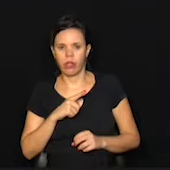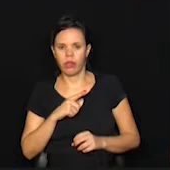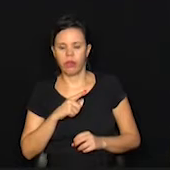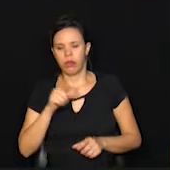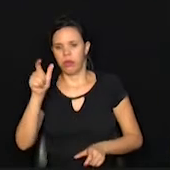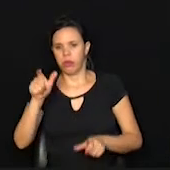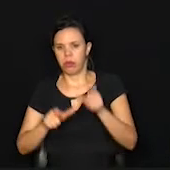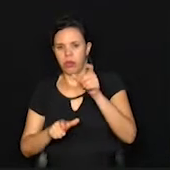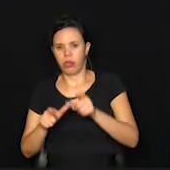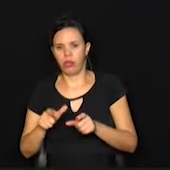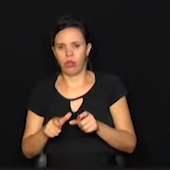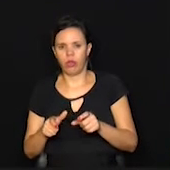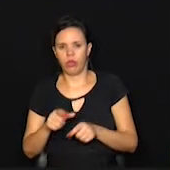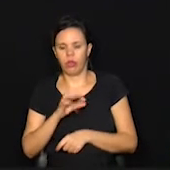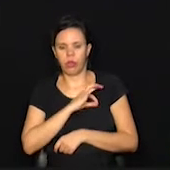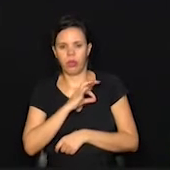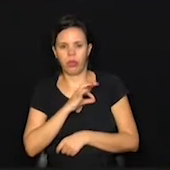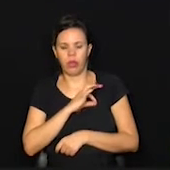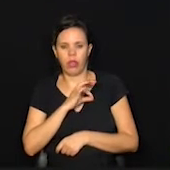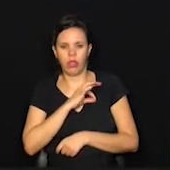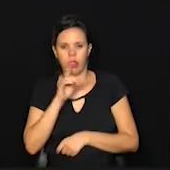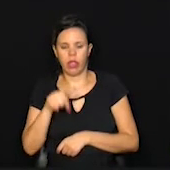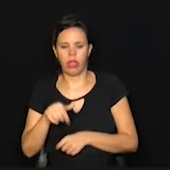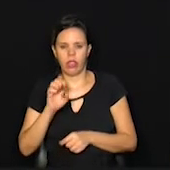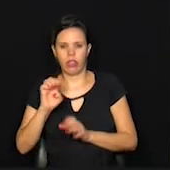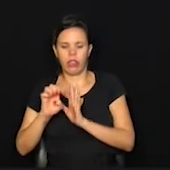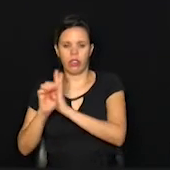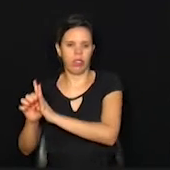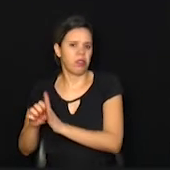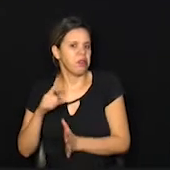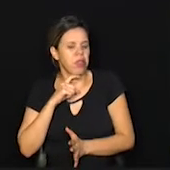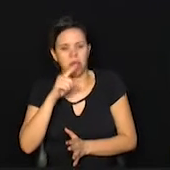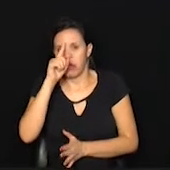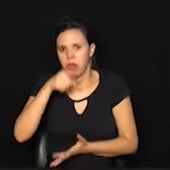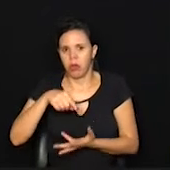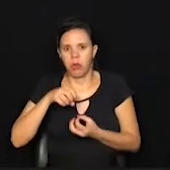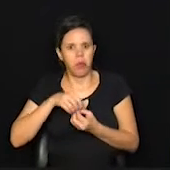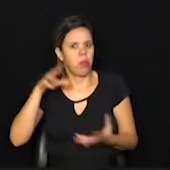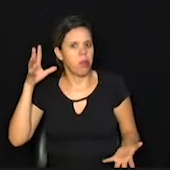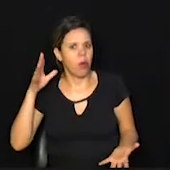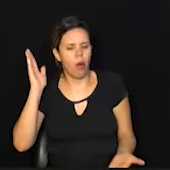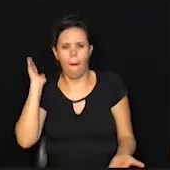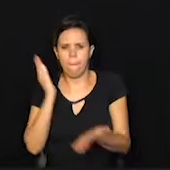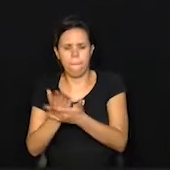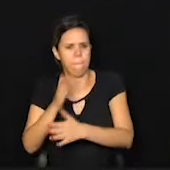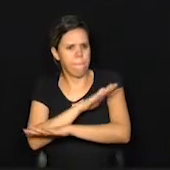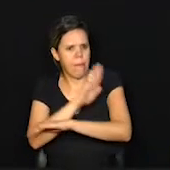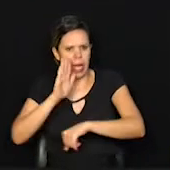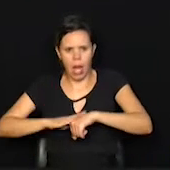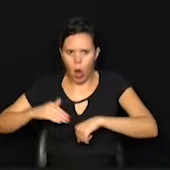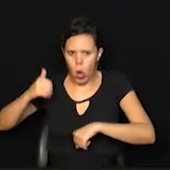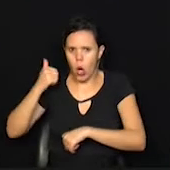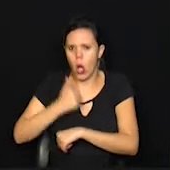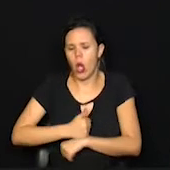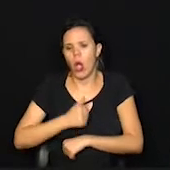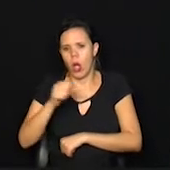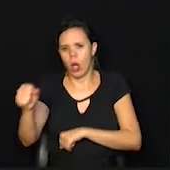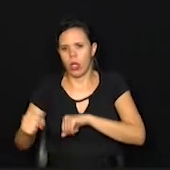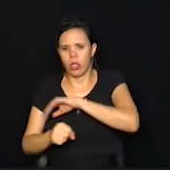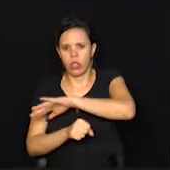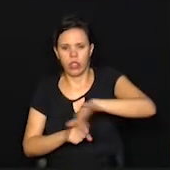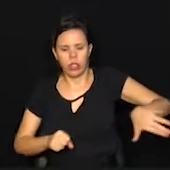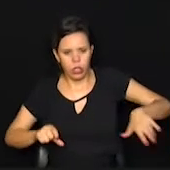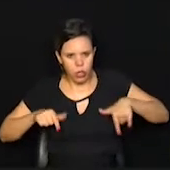Aérea que eram comunistas cada pessoa diz que ela ninguém mandou bombardear ninguém mandou parar o golpe ninguém enfrentou eu